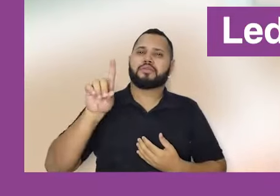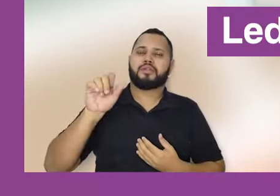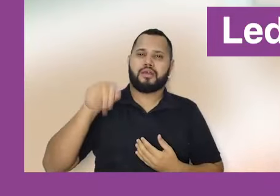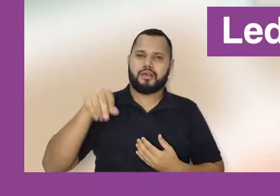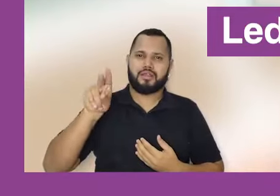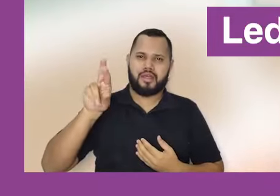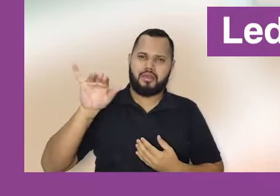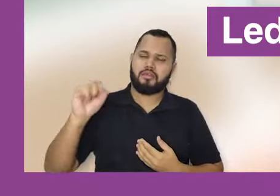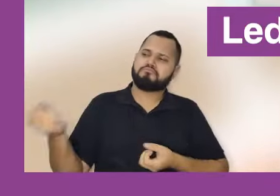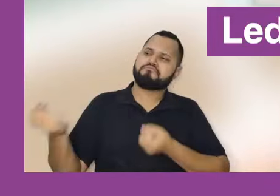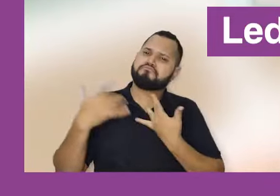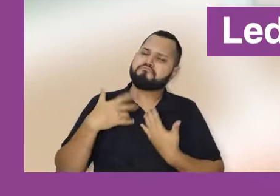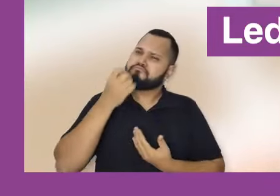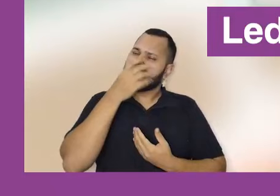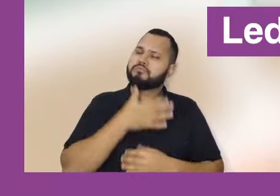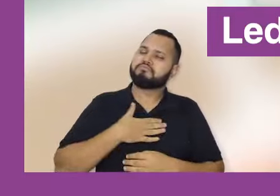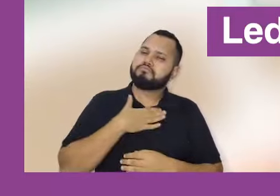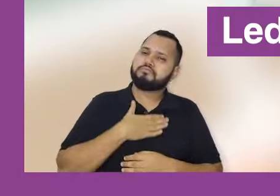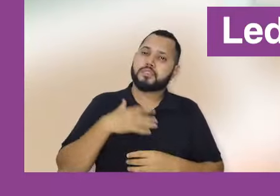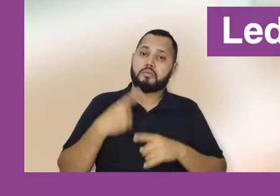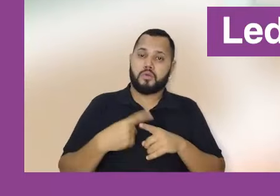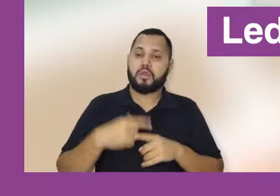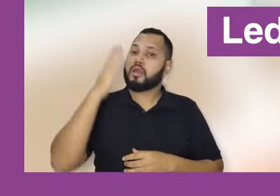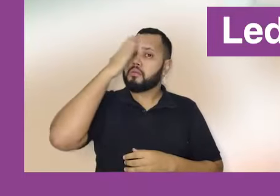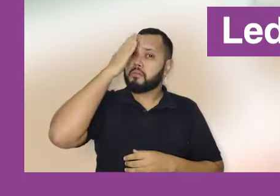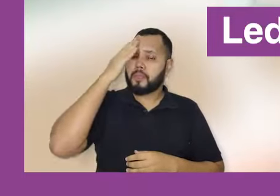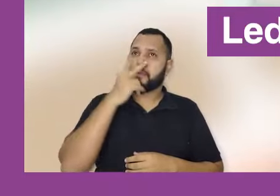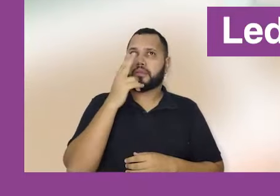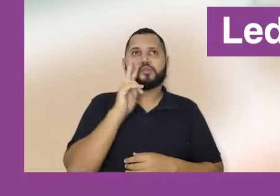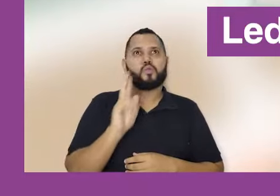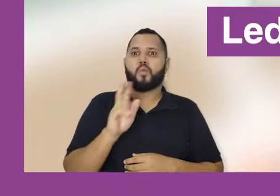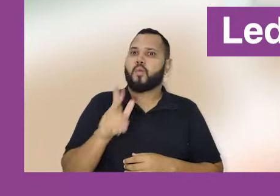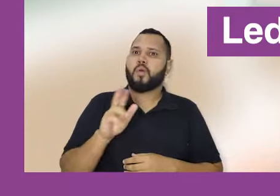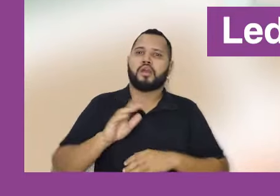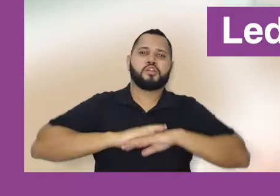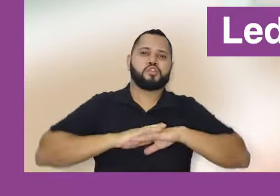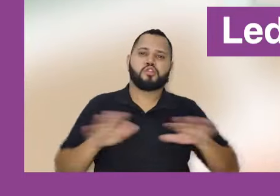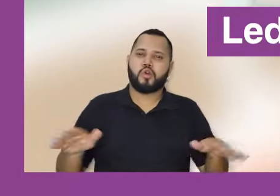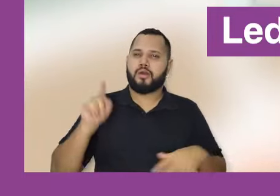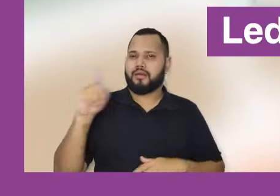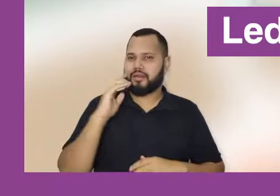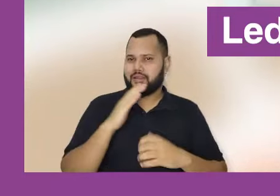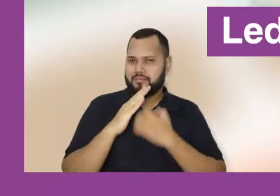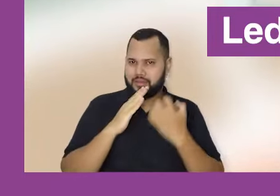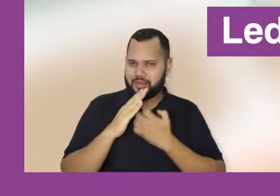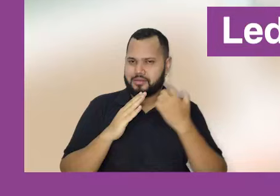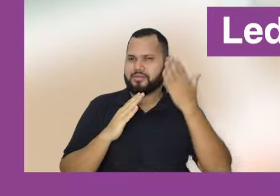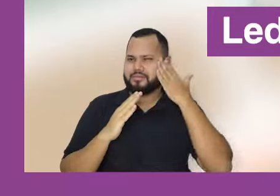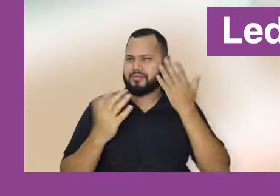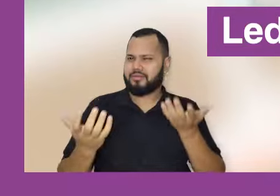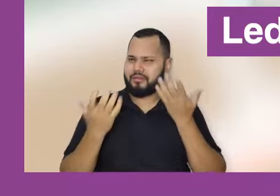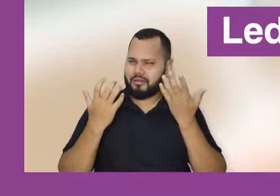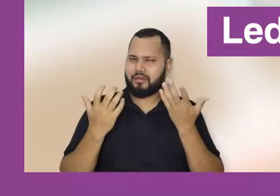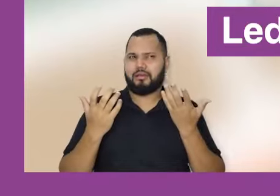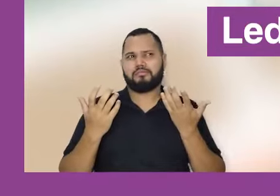isso é um assunto assim muito excitante porque eu entendo que não é uma coisa que requer das empresas que queiram